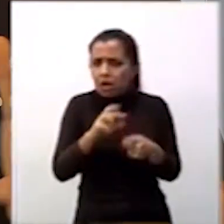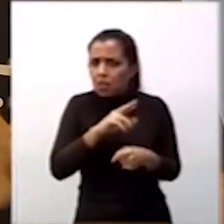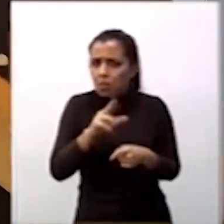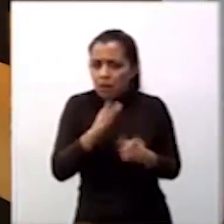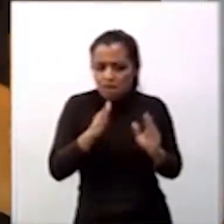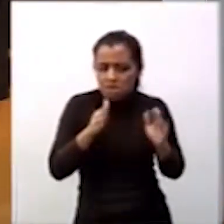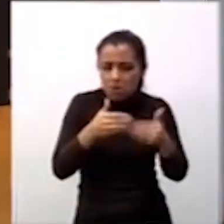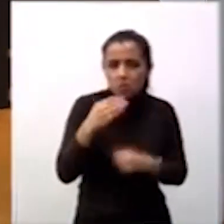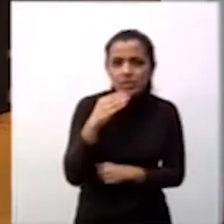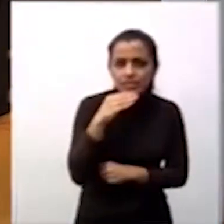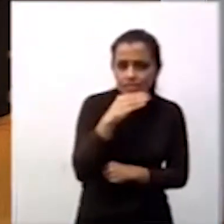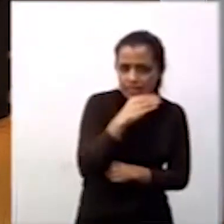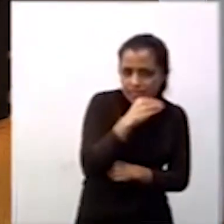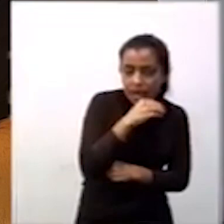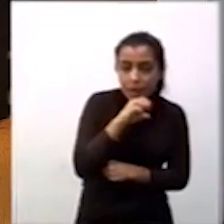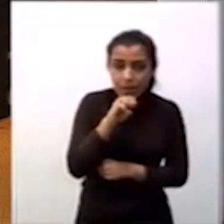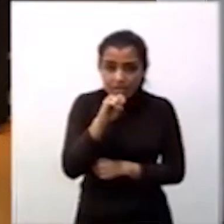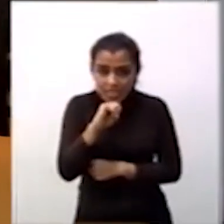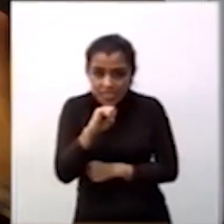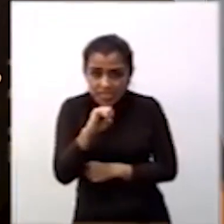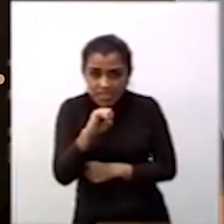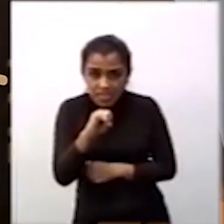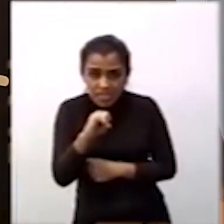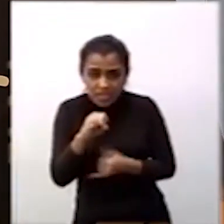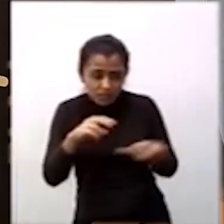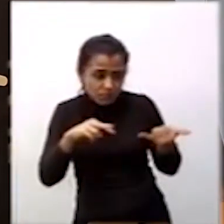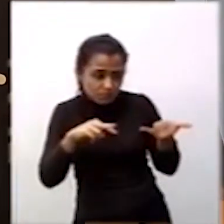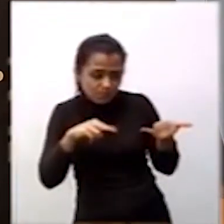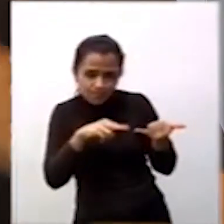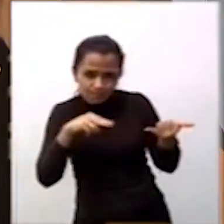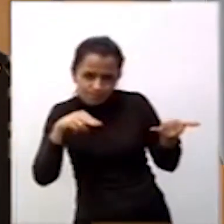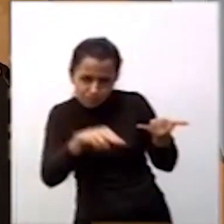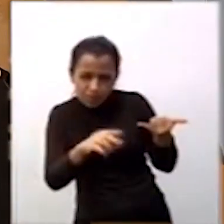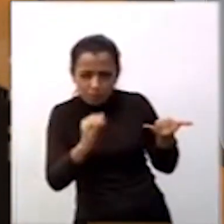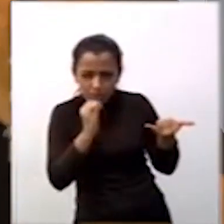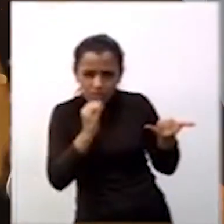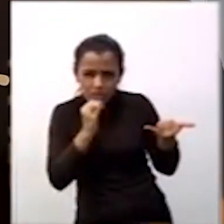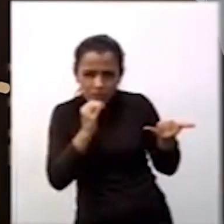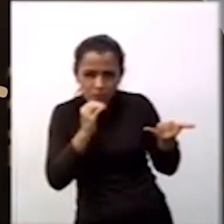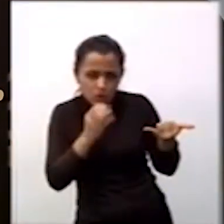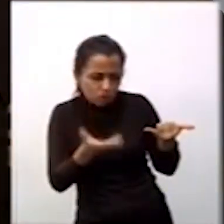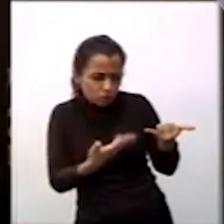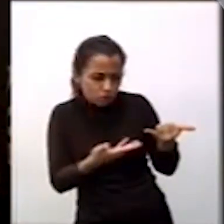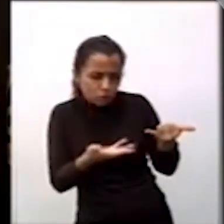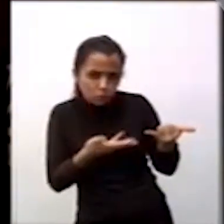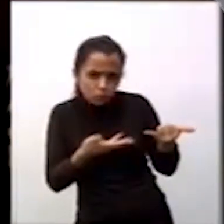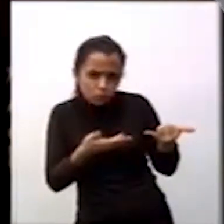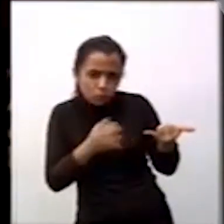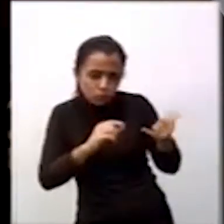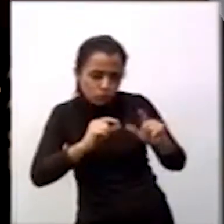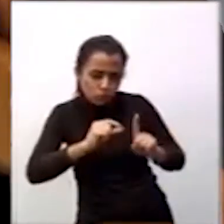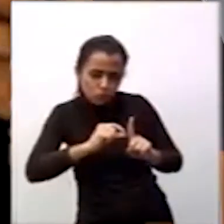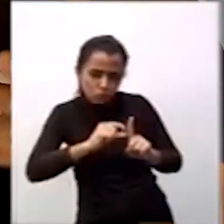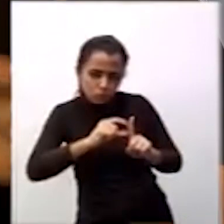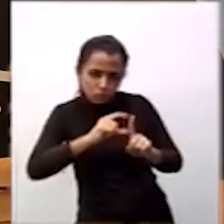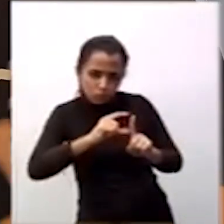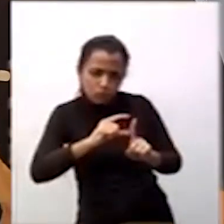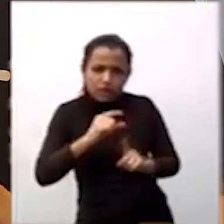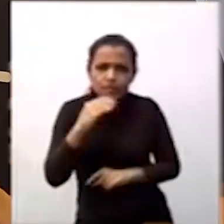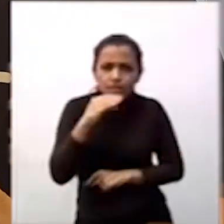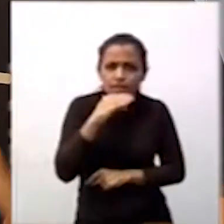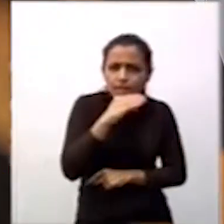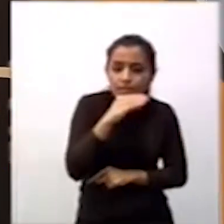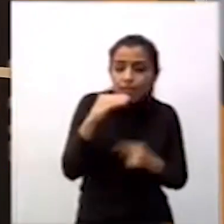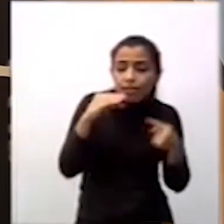energia elétrica no meu aparelho funcionando, aquilo é desperdício. E aí repara, por que as lâmpadas de LED se